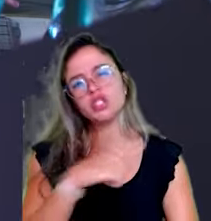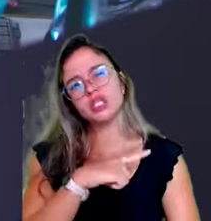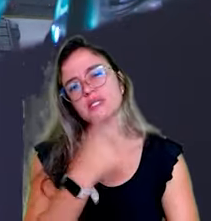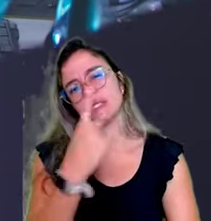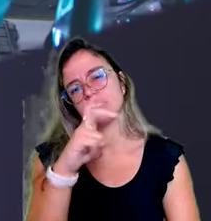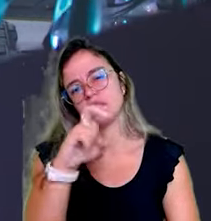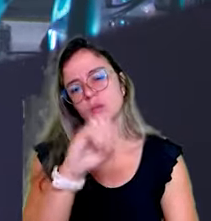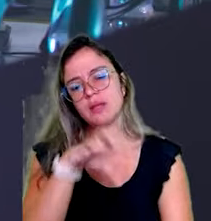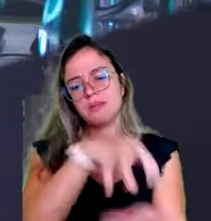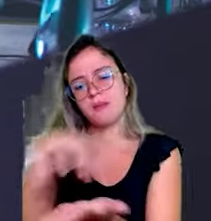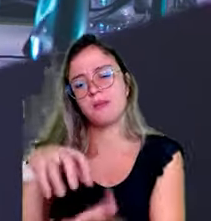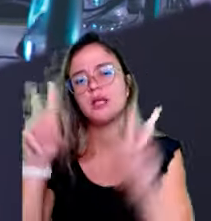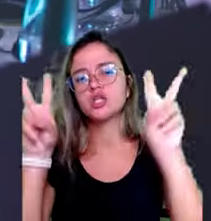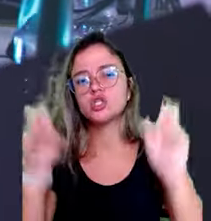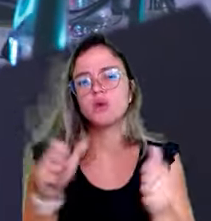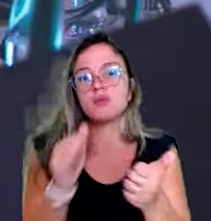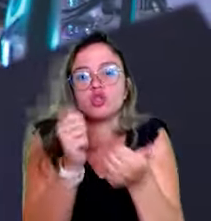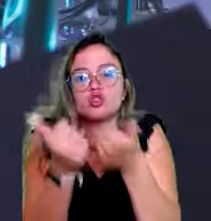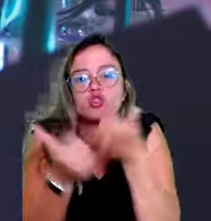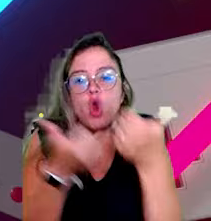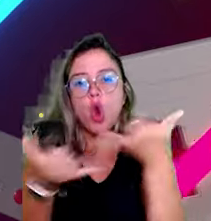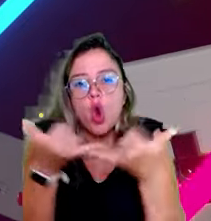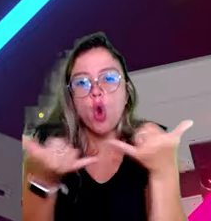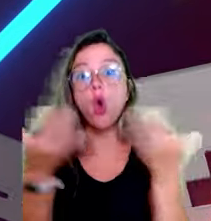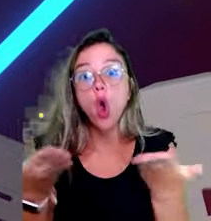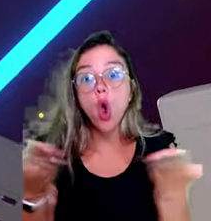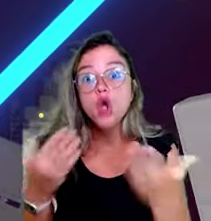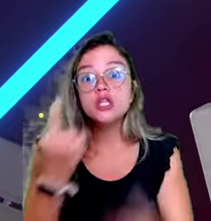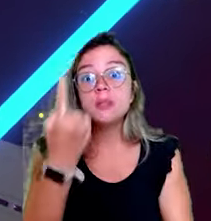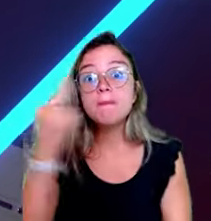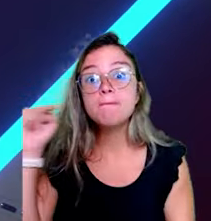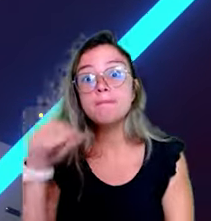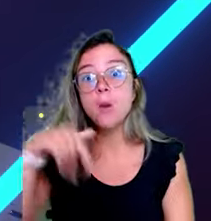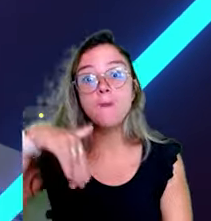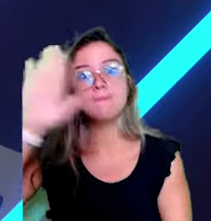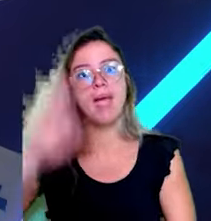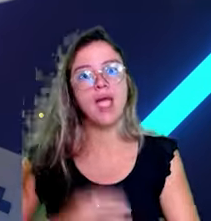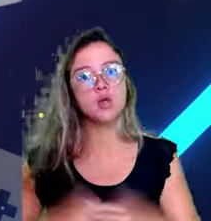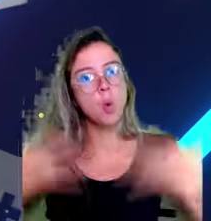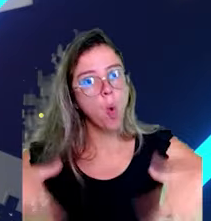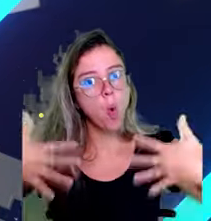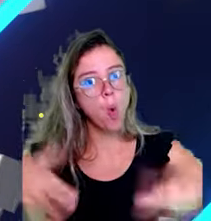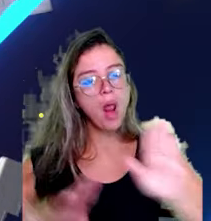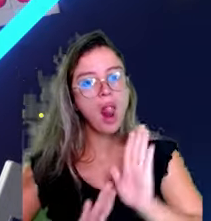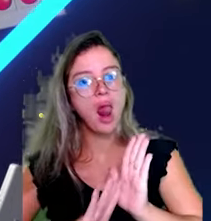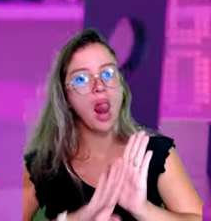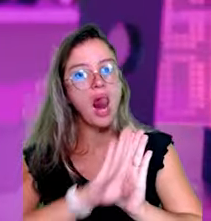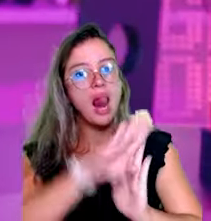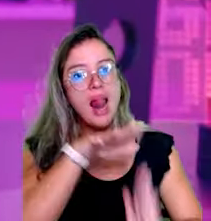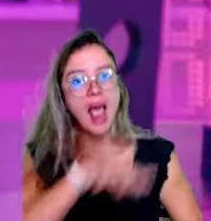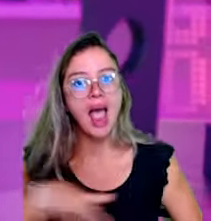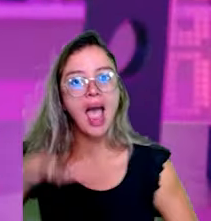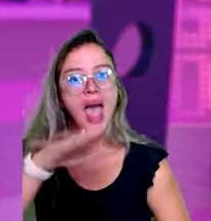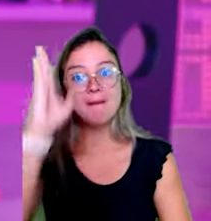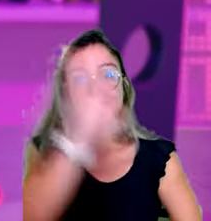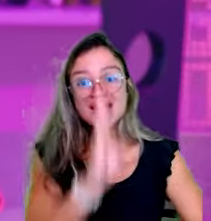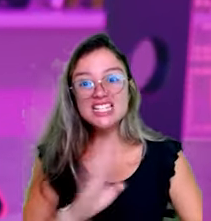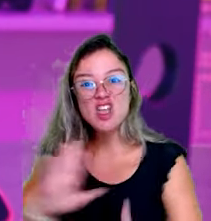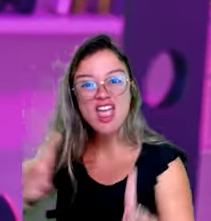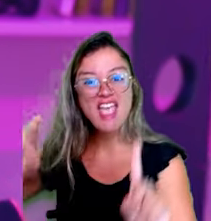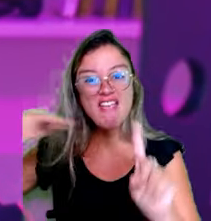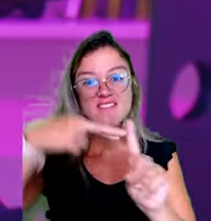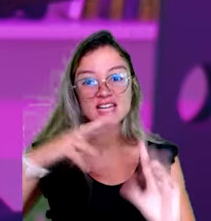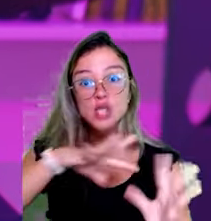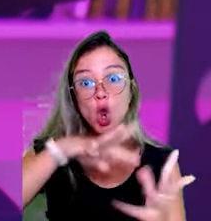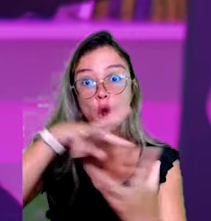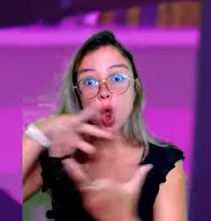no país. E hoje, são mais de 1.000. Isso reflete a força de um setor que está transformando o Brasil em referência global na produção